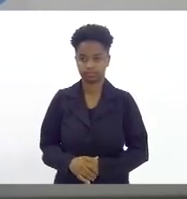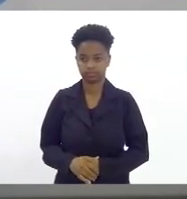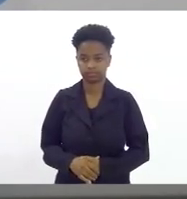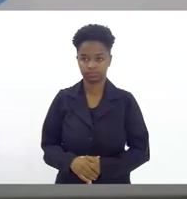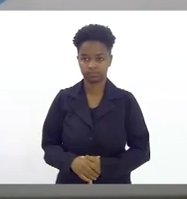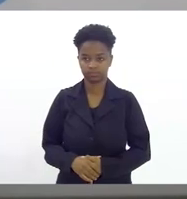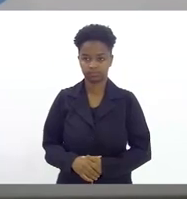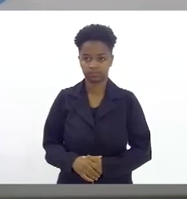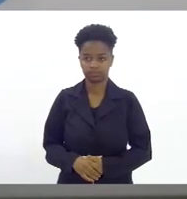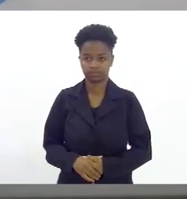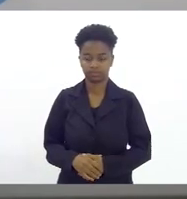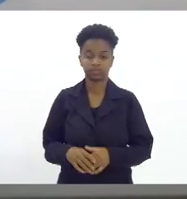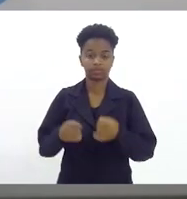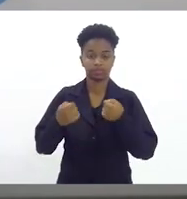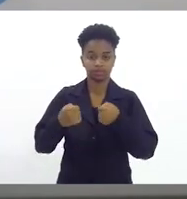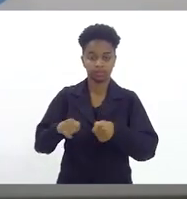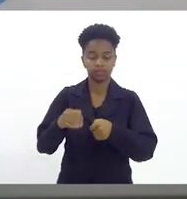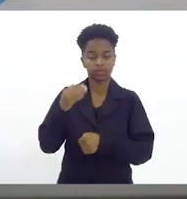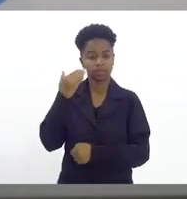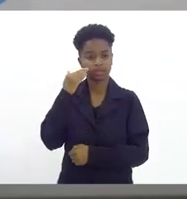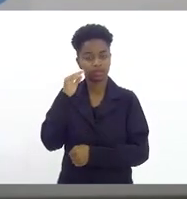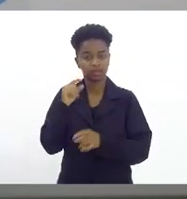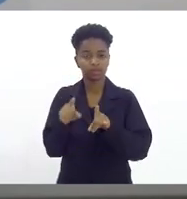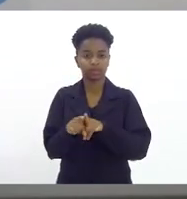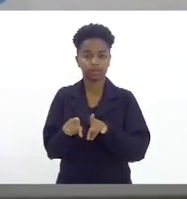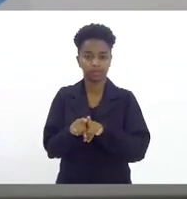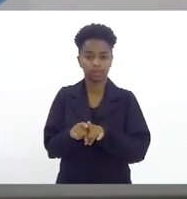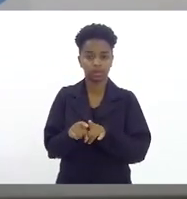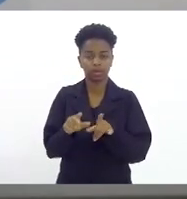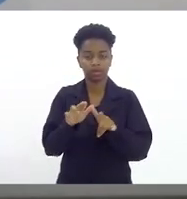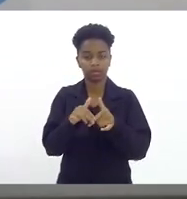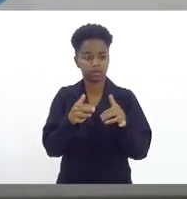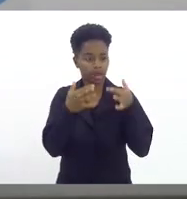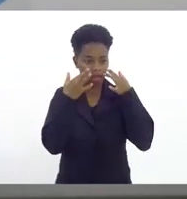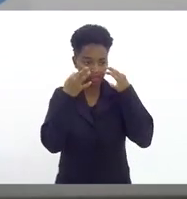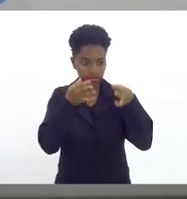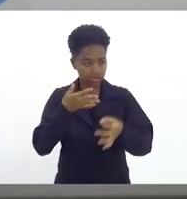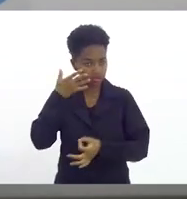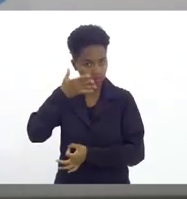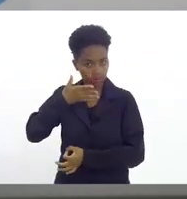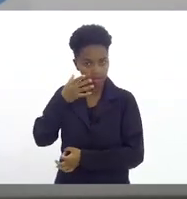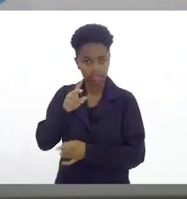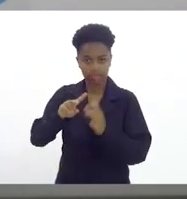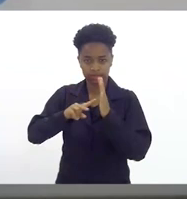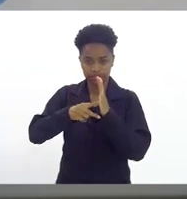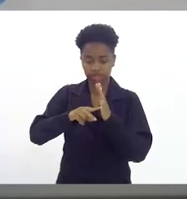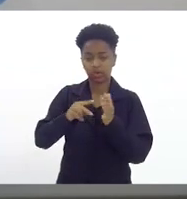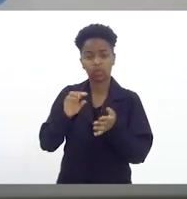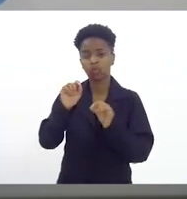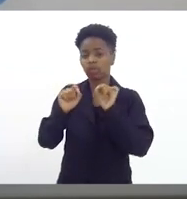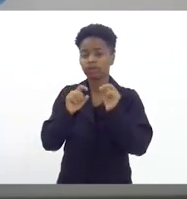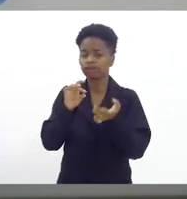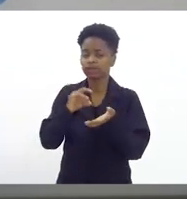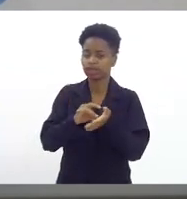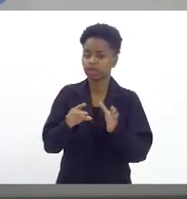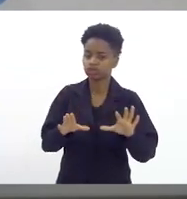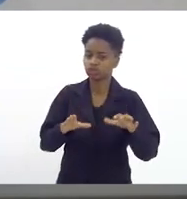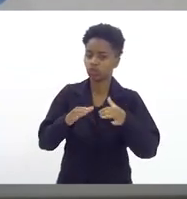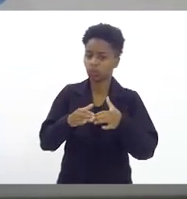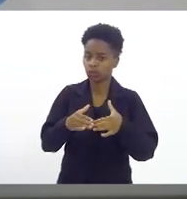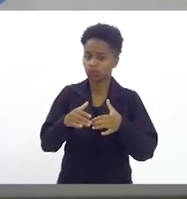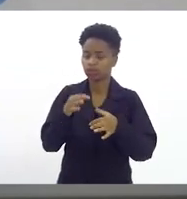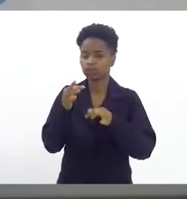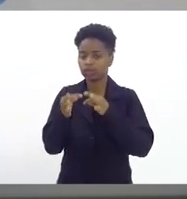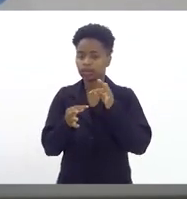depois compreender através da escuta dos sindicatos Quais são as demandas efetivas que essa comissão de trabalho vai